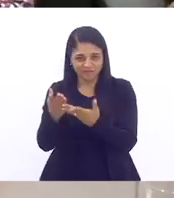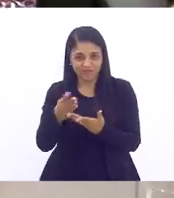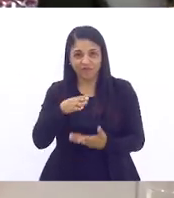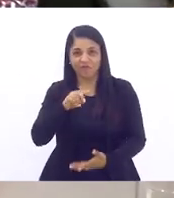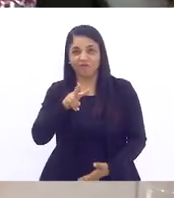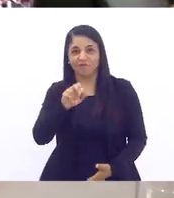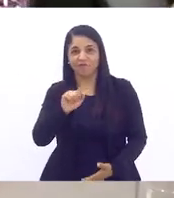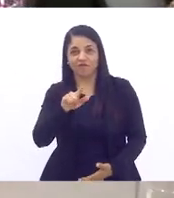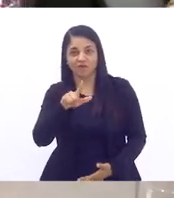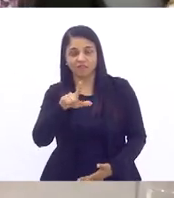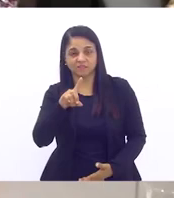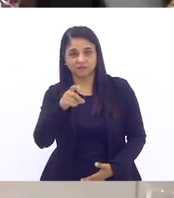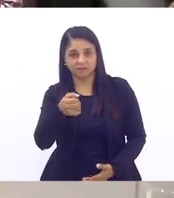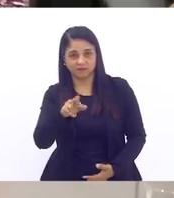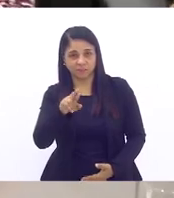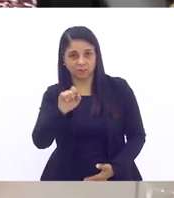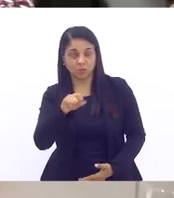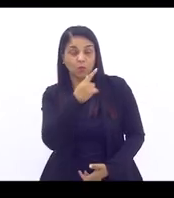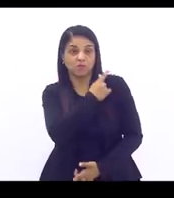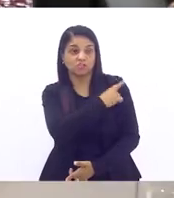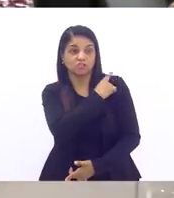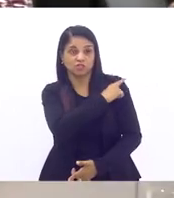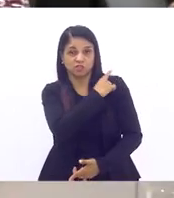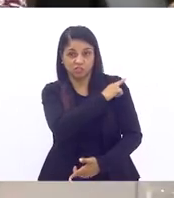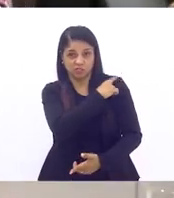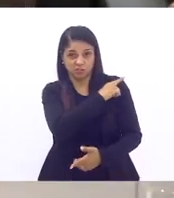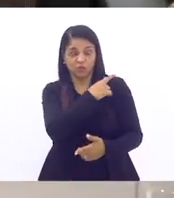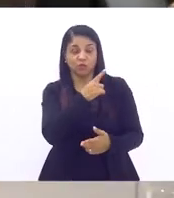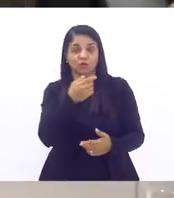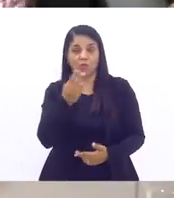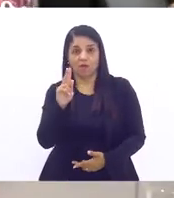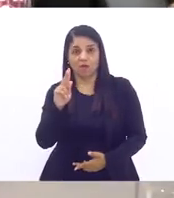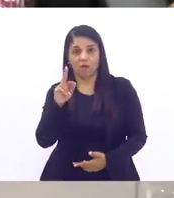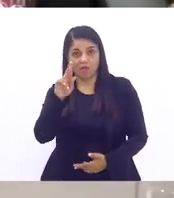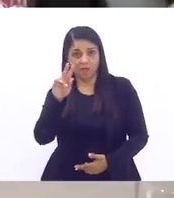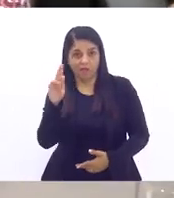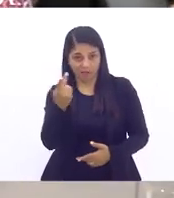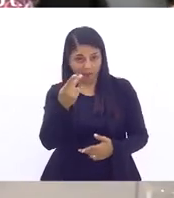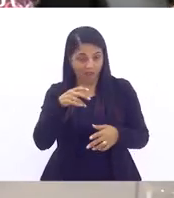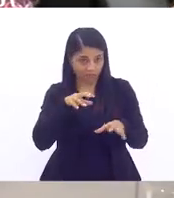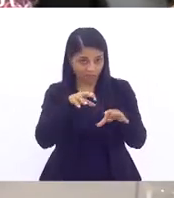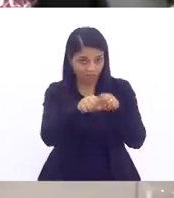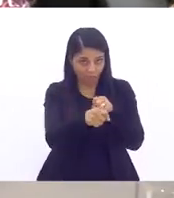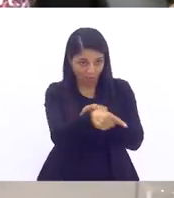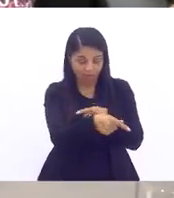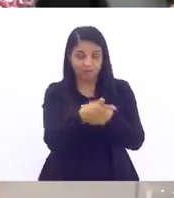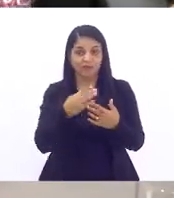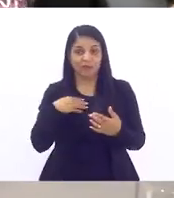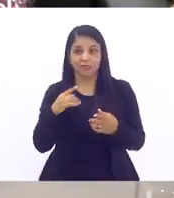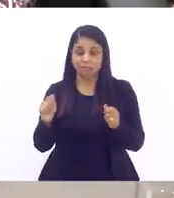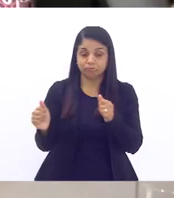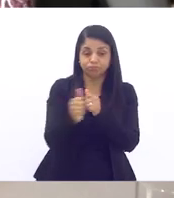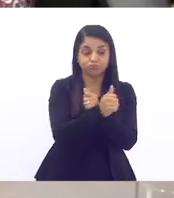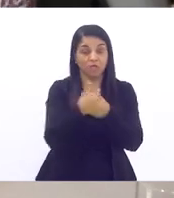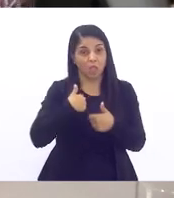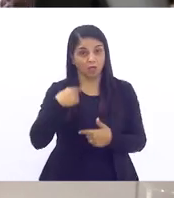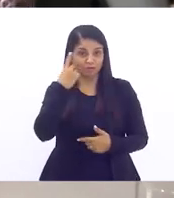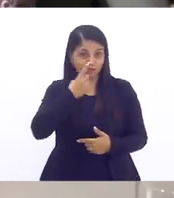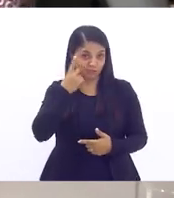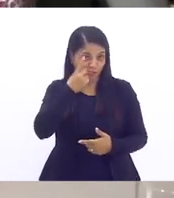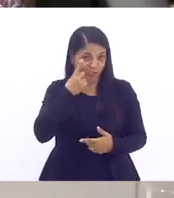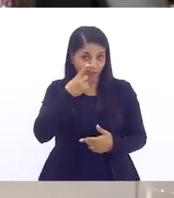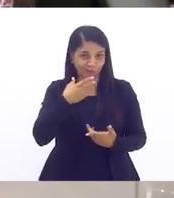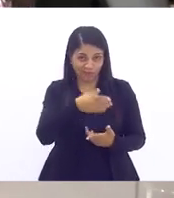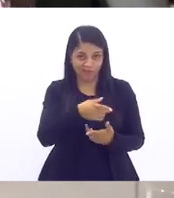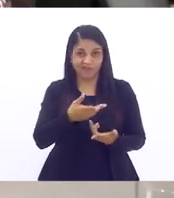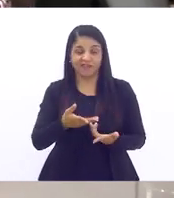em gestor de RH Eu ainda tô me informando em direito ele já passou da minha frente né é formado e eu não sei se o que eu vou